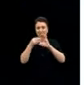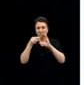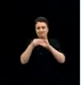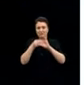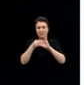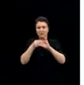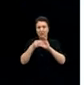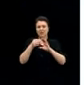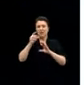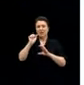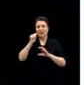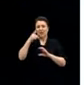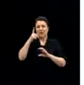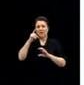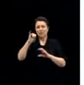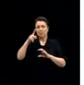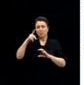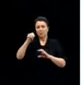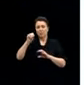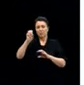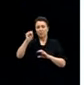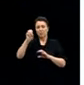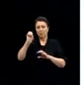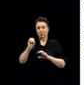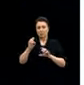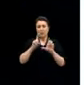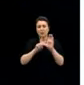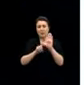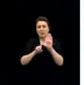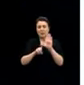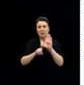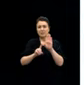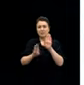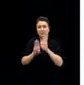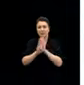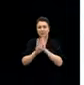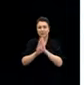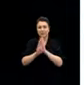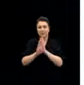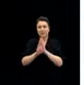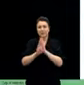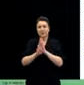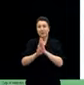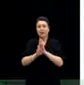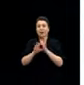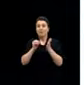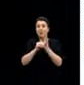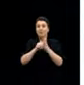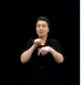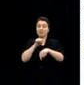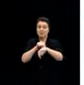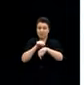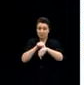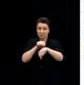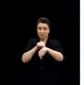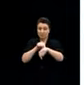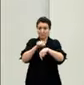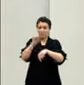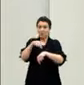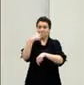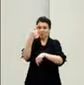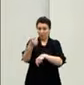gordura. Tá, pessoal? Então é a letra B. Bom, não vai dar tempo da gente falar sobre essa questão, deixa para uma